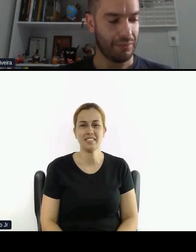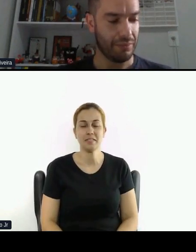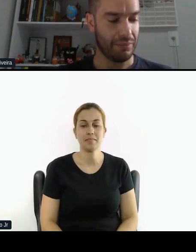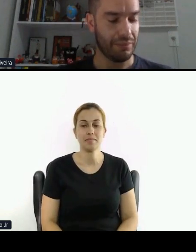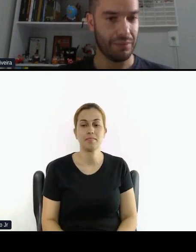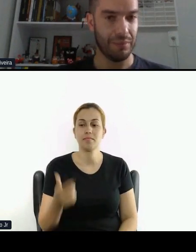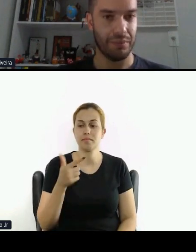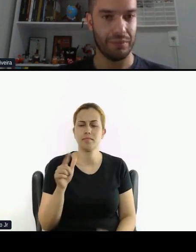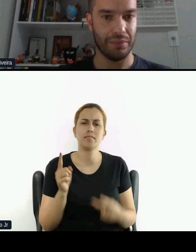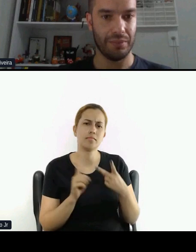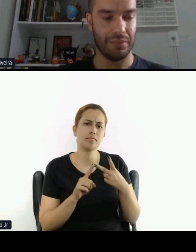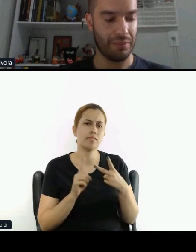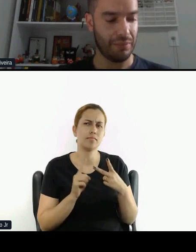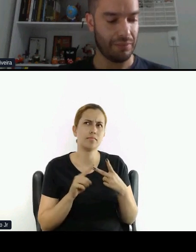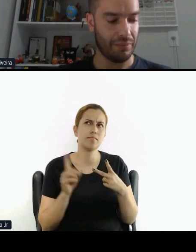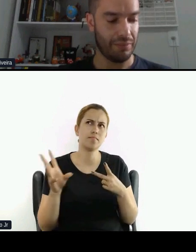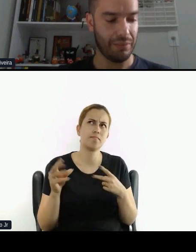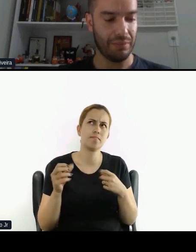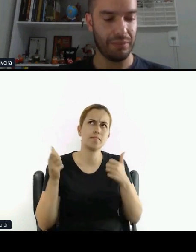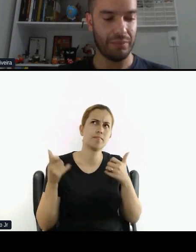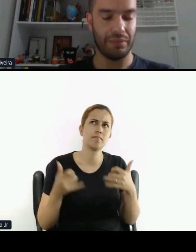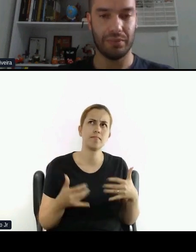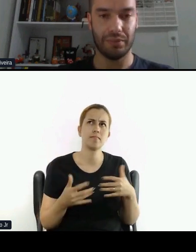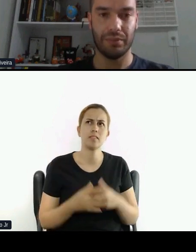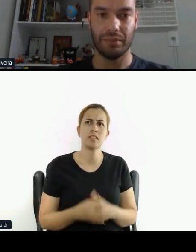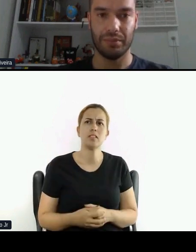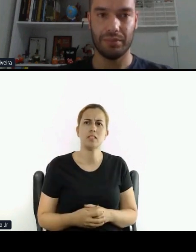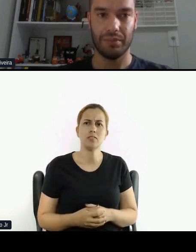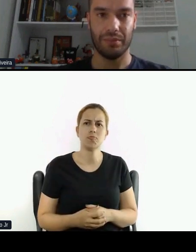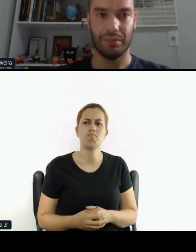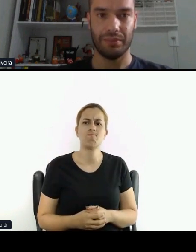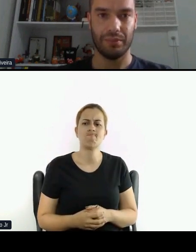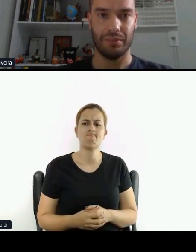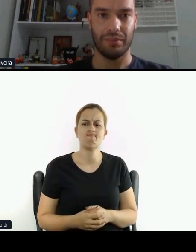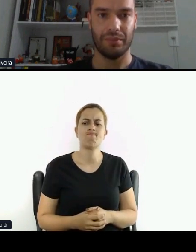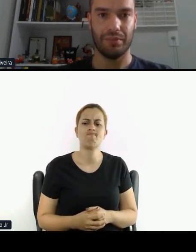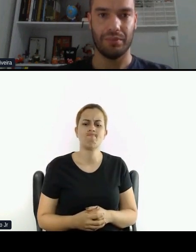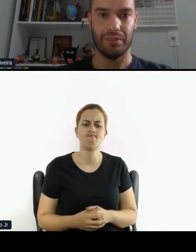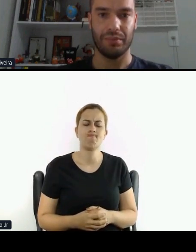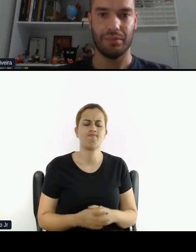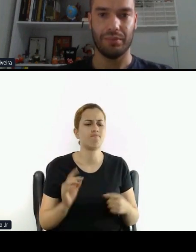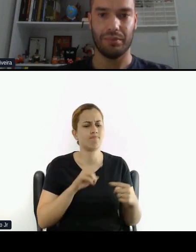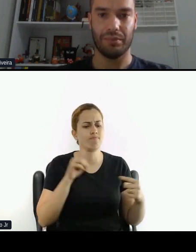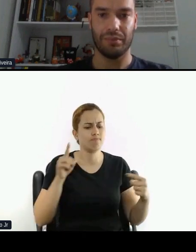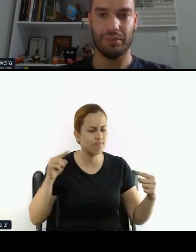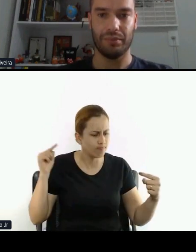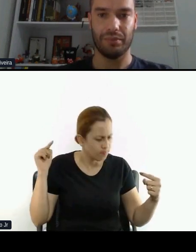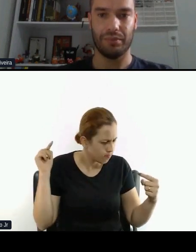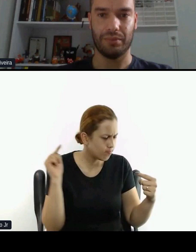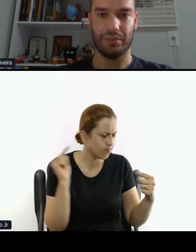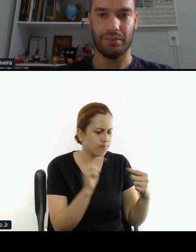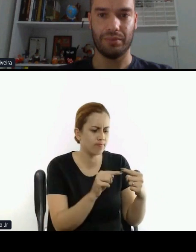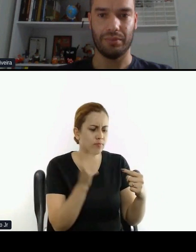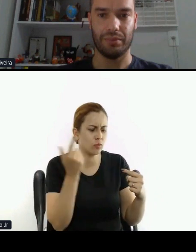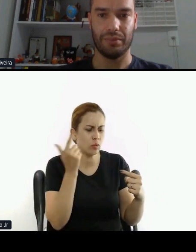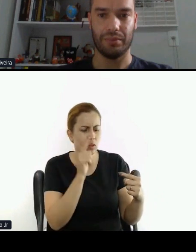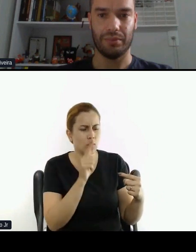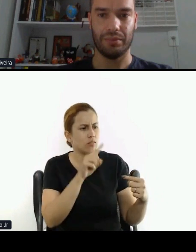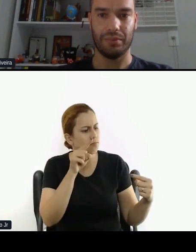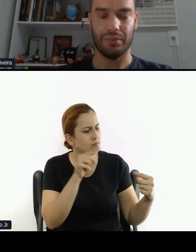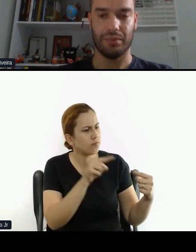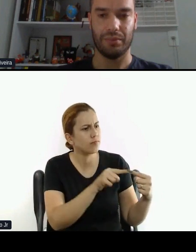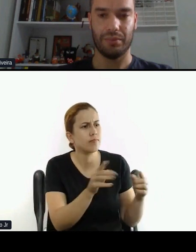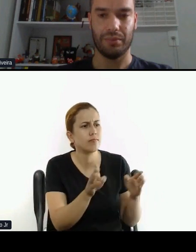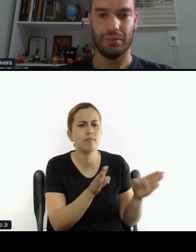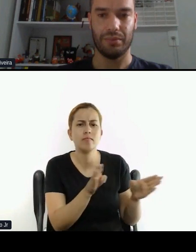você colocou é como é que a gente conseguiria alcançar, né, essa acessibilidade, né,